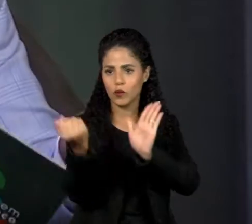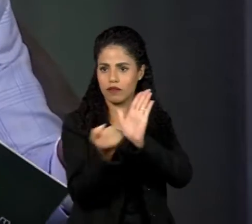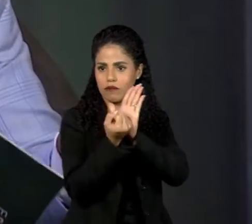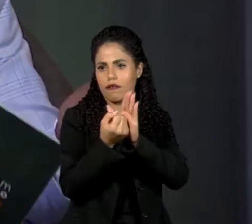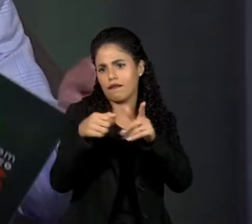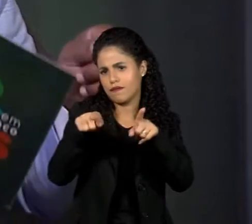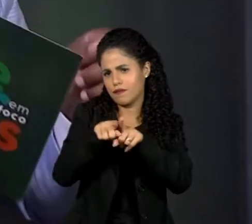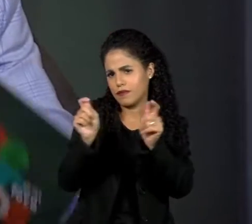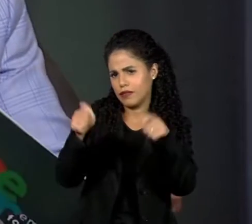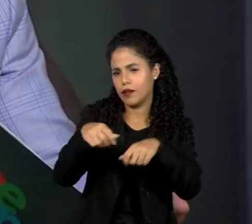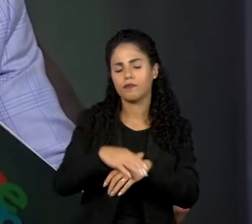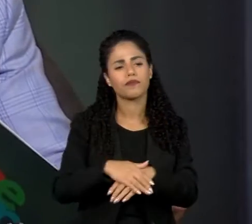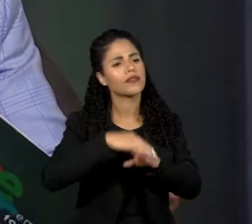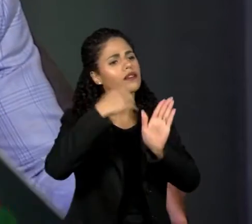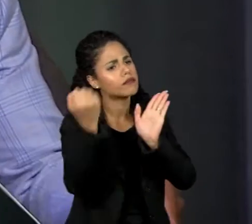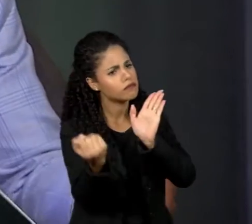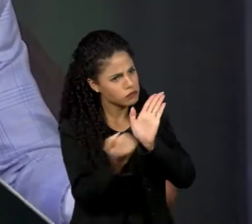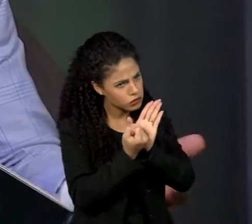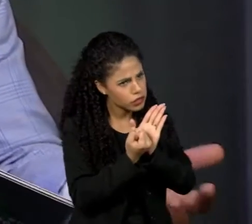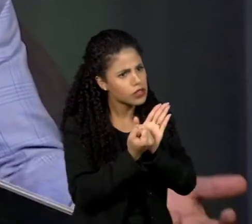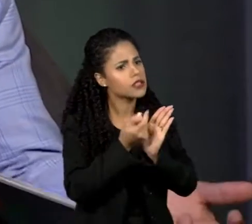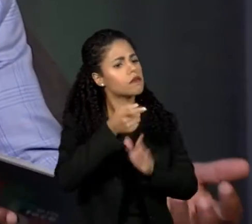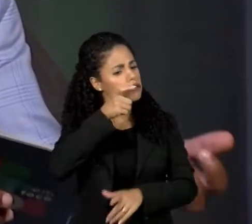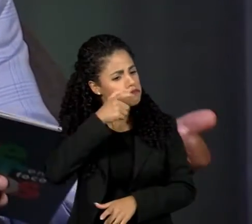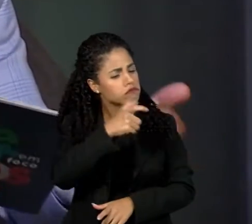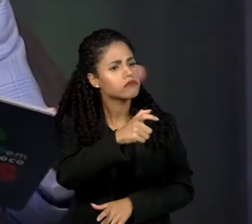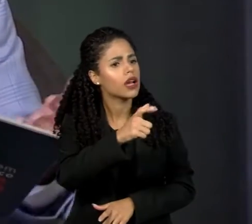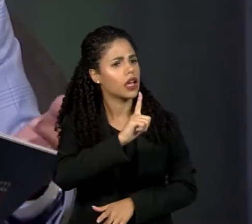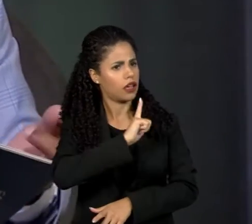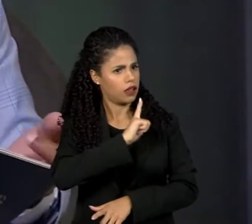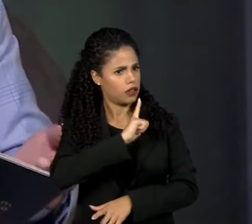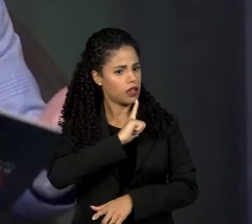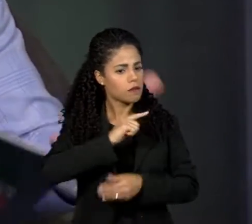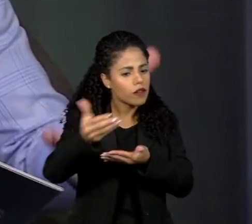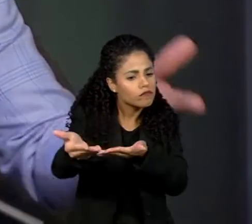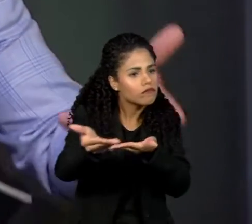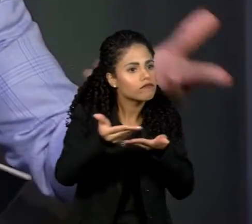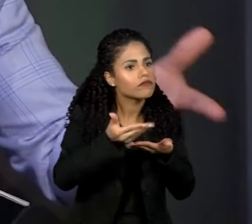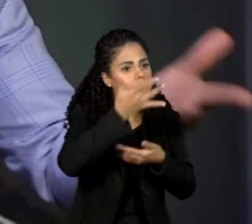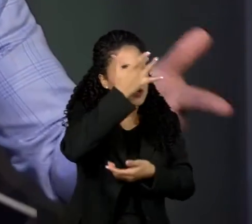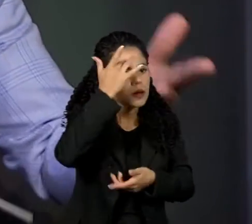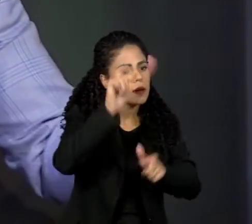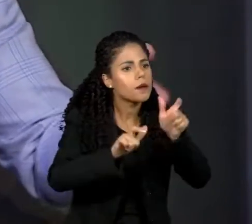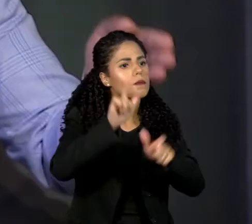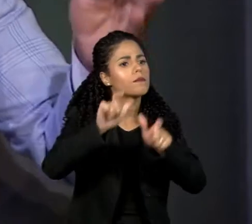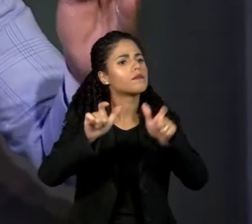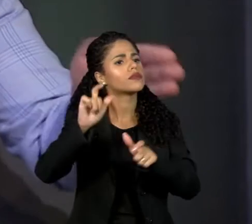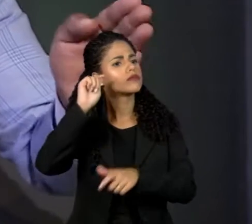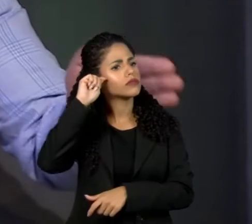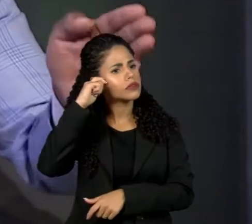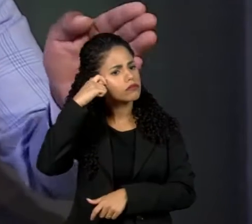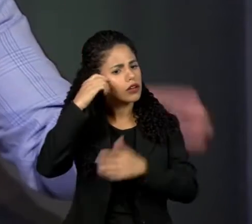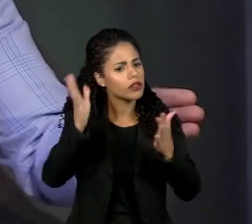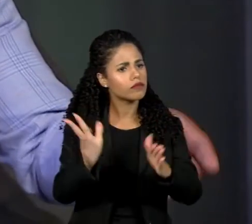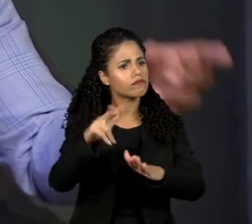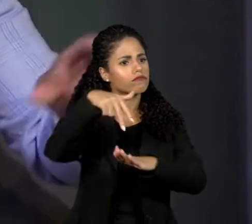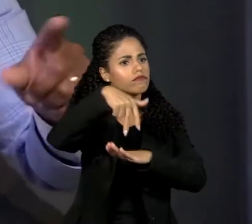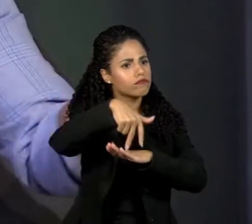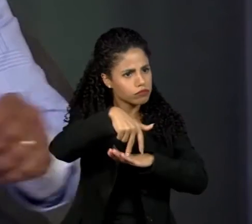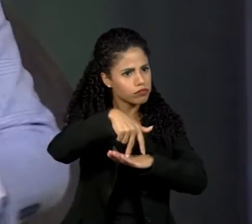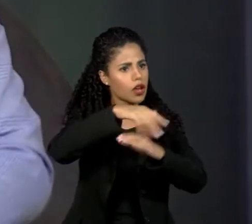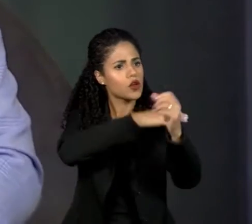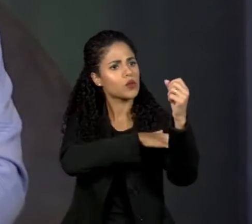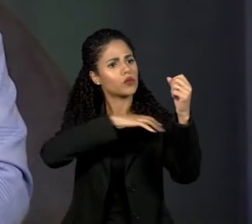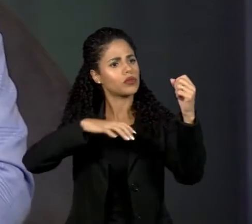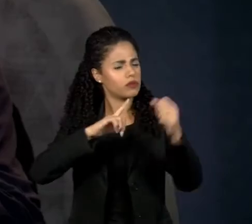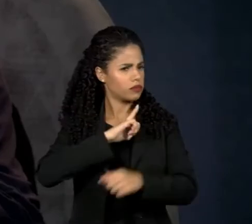as marcas têm tido esse interesse, têm tido esse acolhimento, têm prestigiado essa influência negra dos